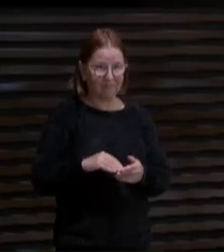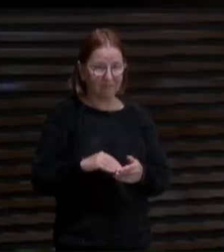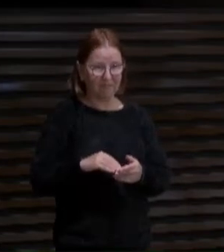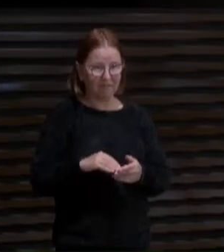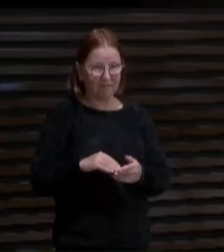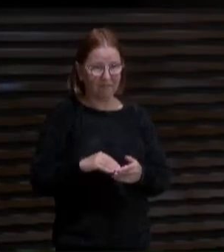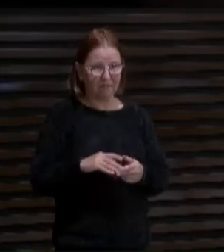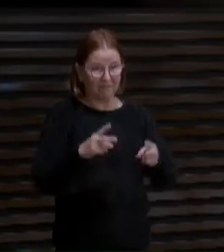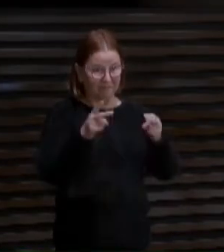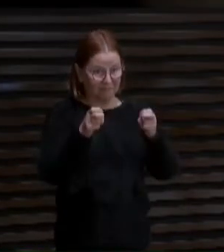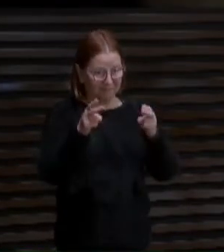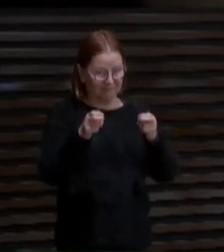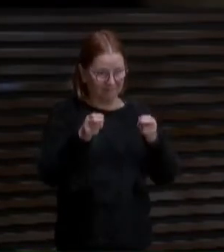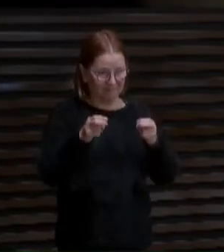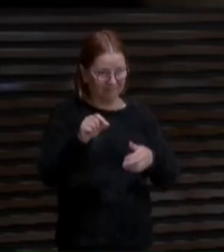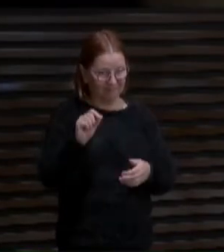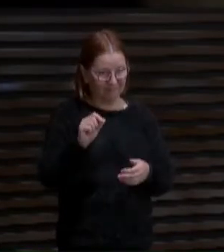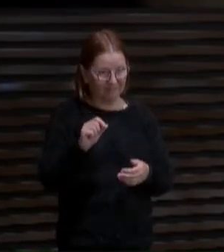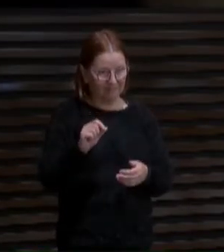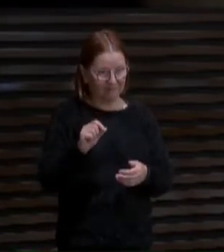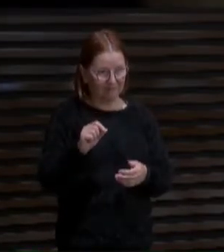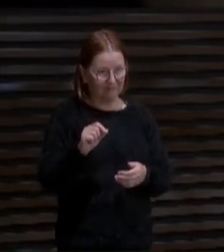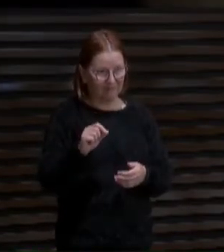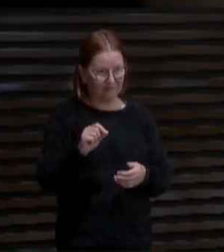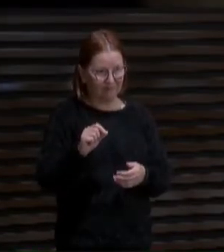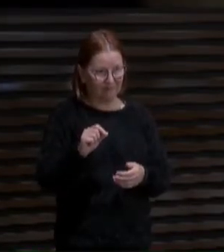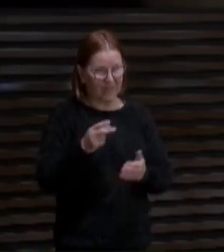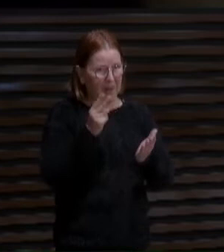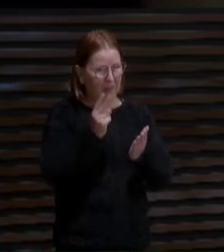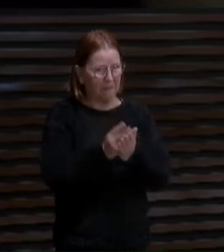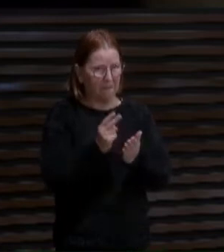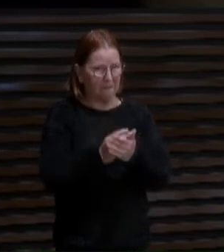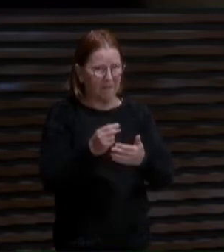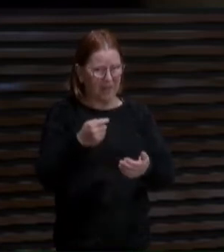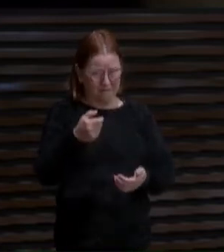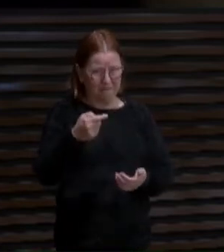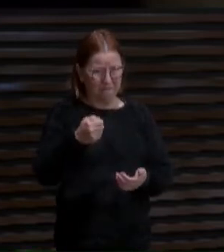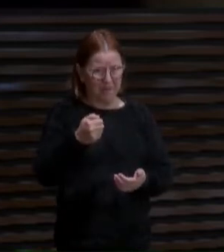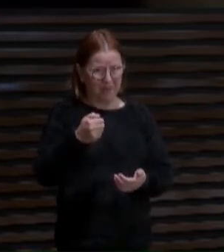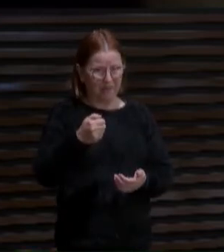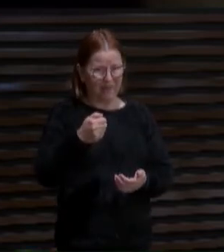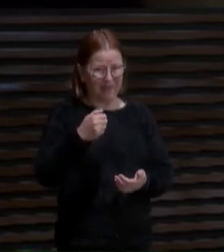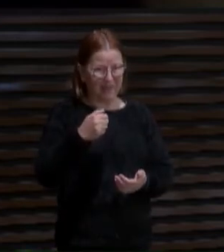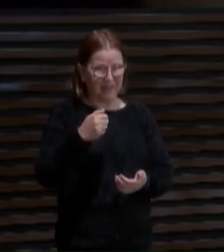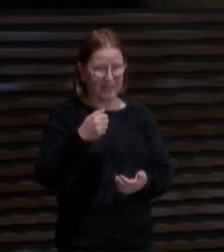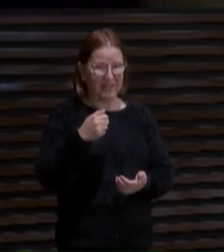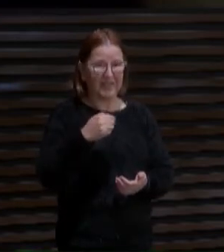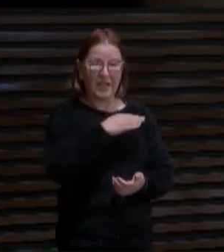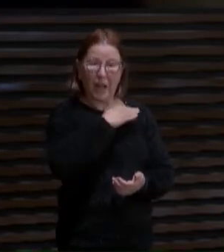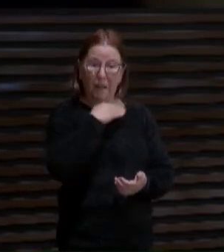perceba que mesmo sujeito a ser morto em decorrência de falsas acusações Davi orou